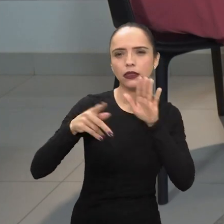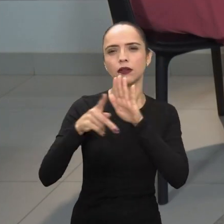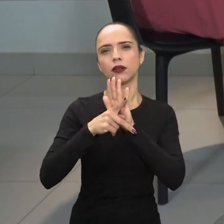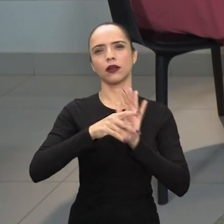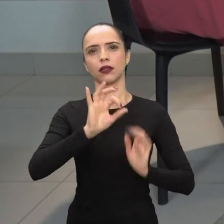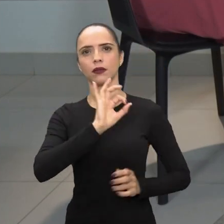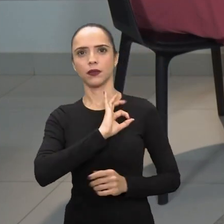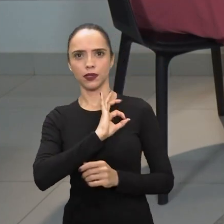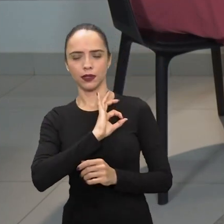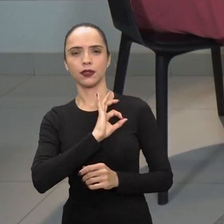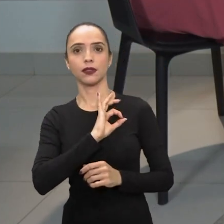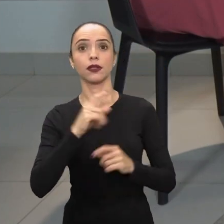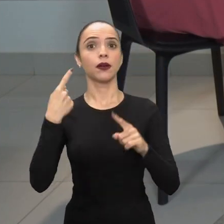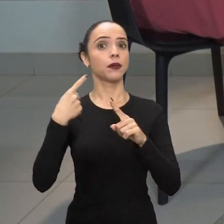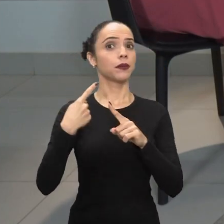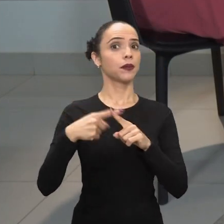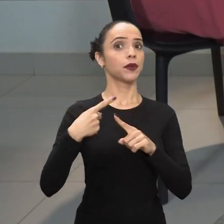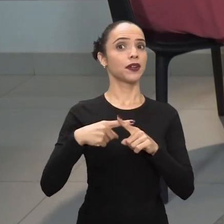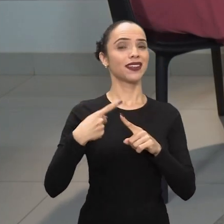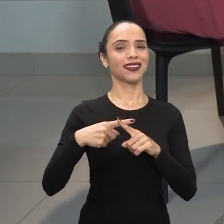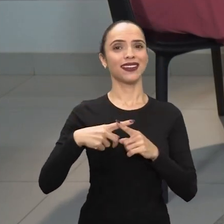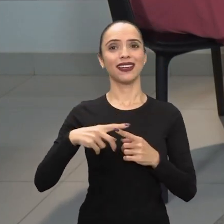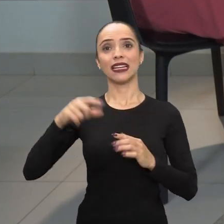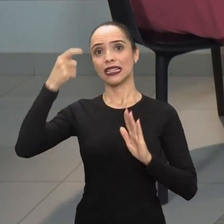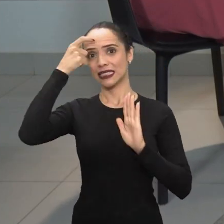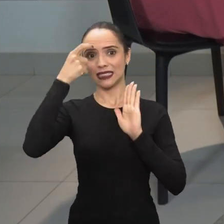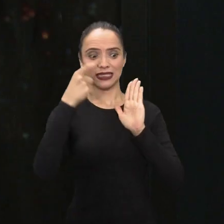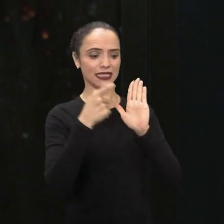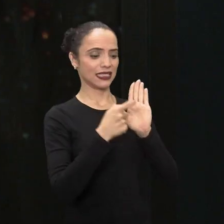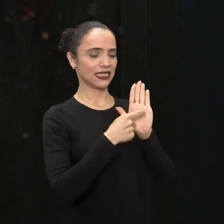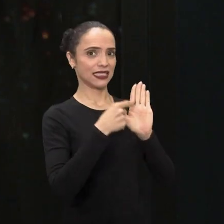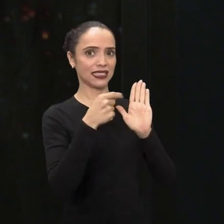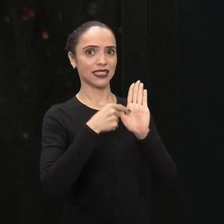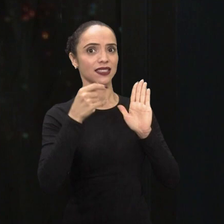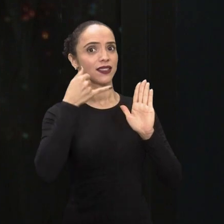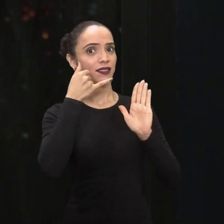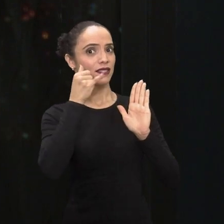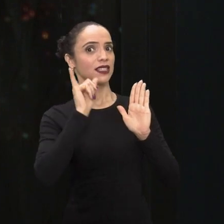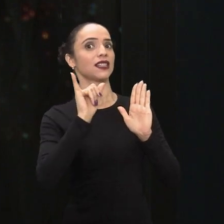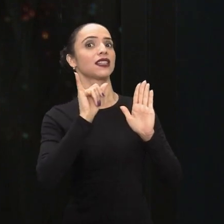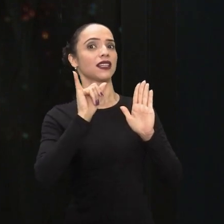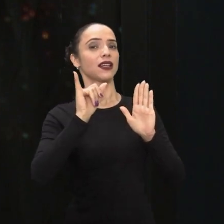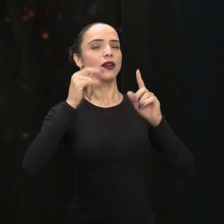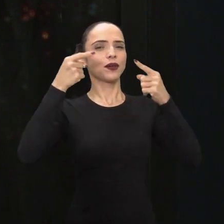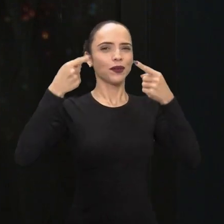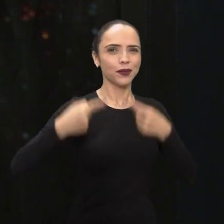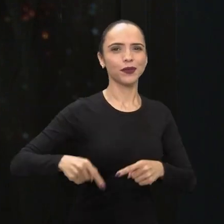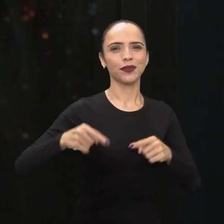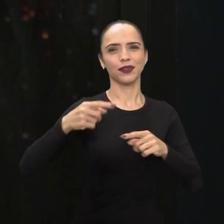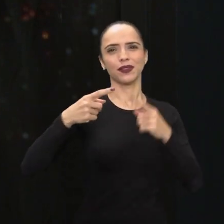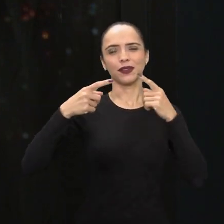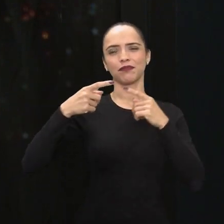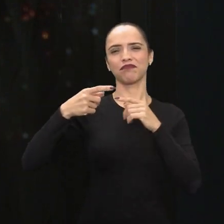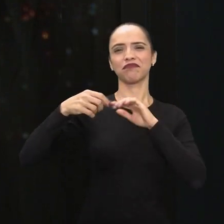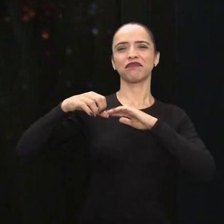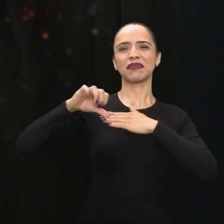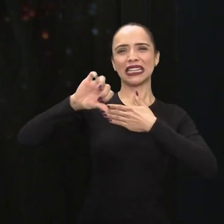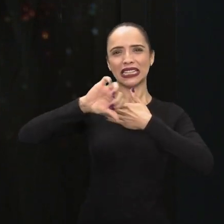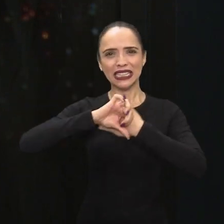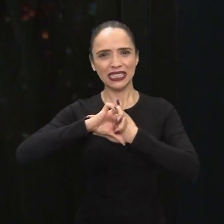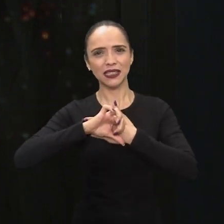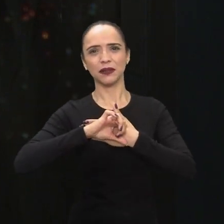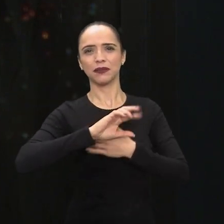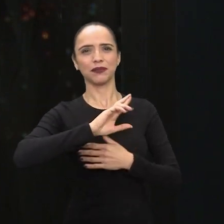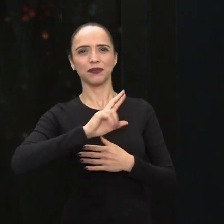inteligência não tá sendo usada para levantar indicadores que possam combater de forma preventiva determinados crimes é uma inteligência